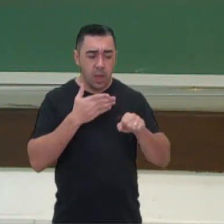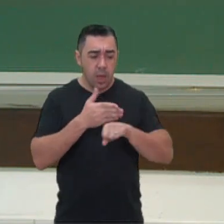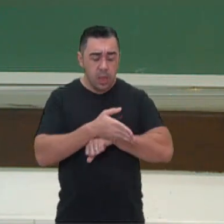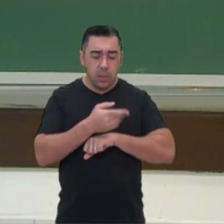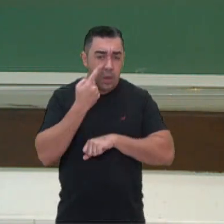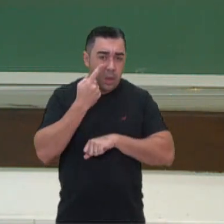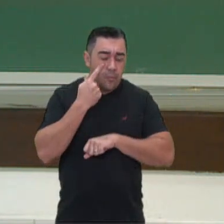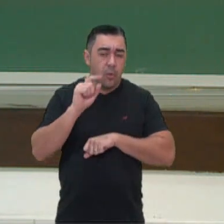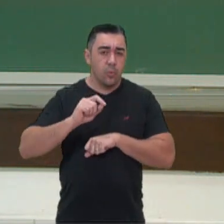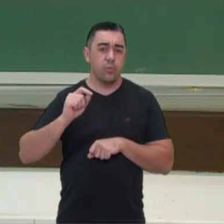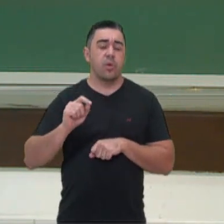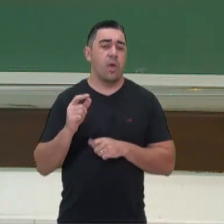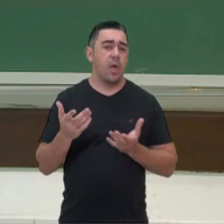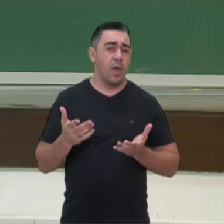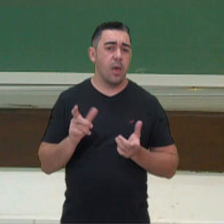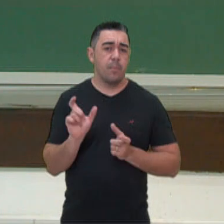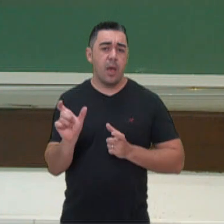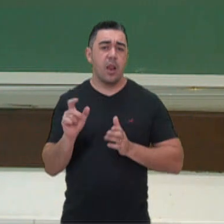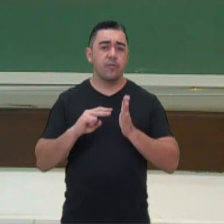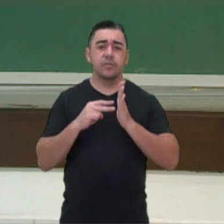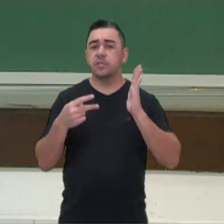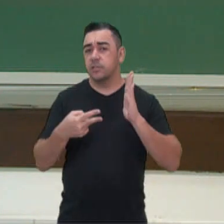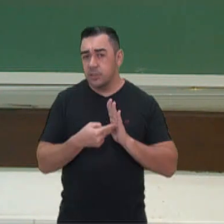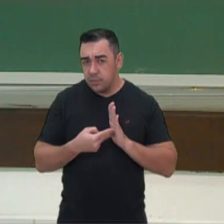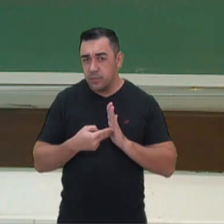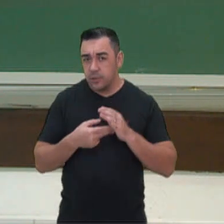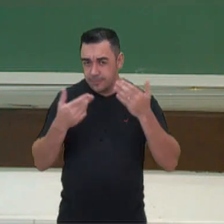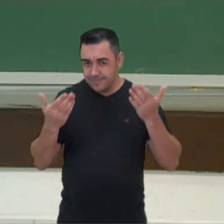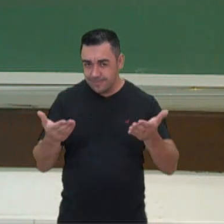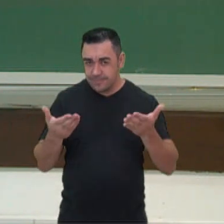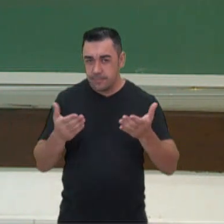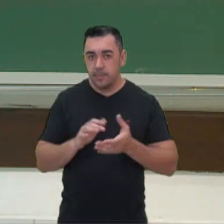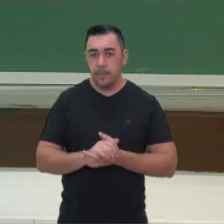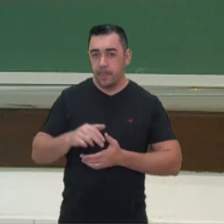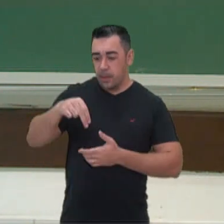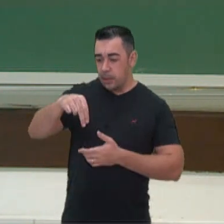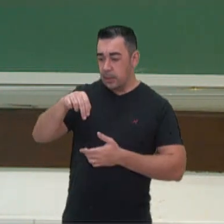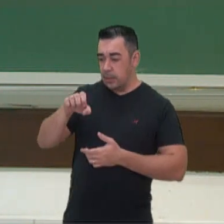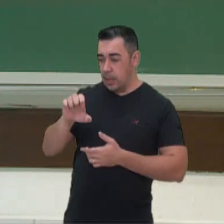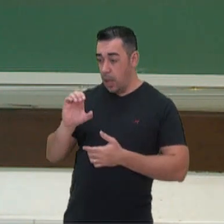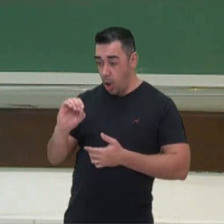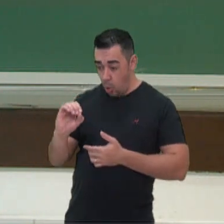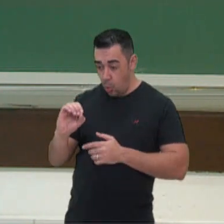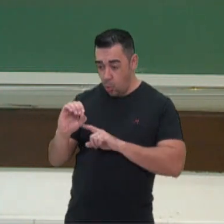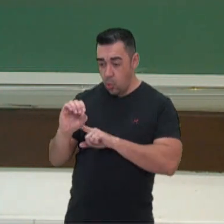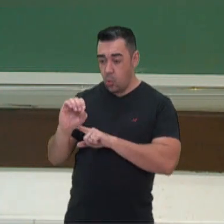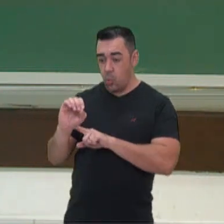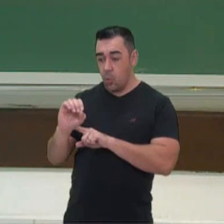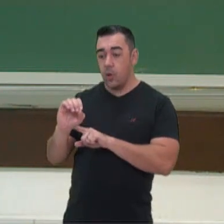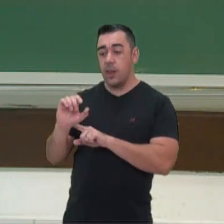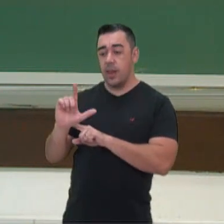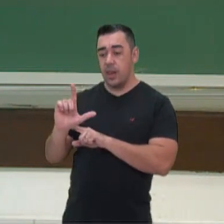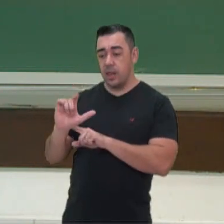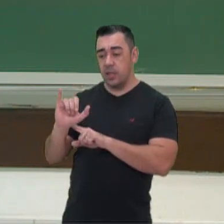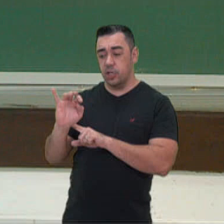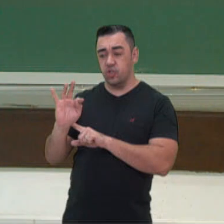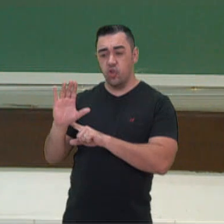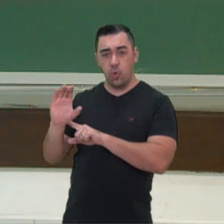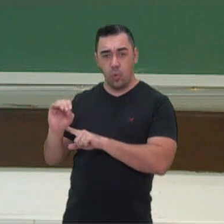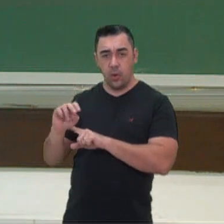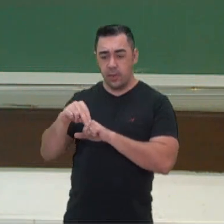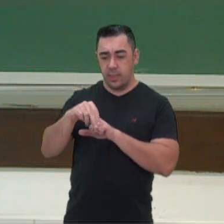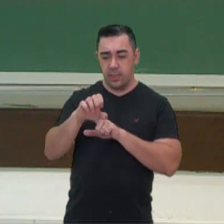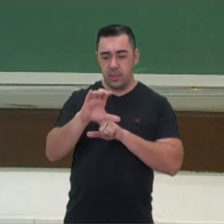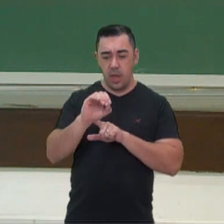dá uma gugada e veja o que ela significa. Veja, neo está relacionado a